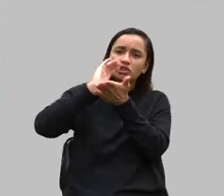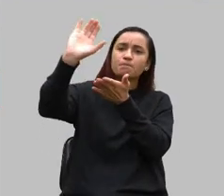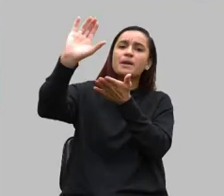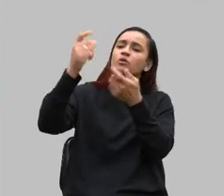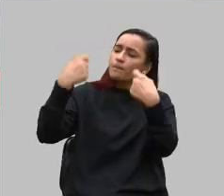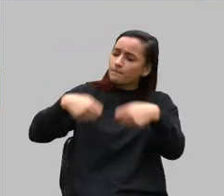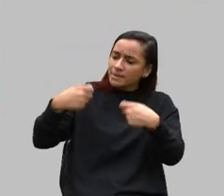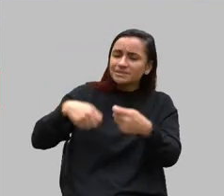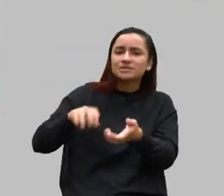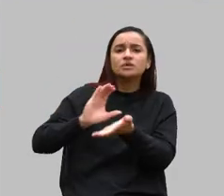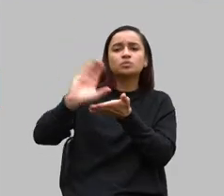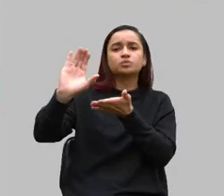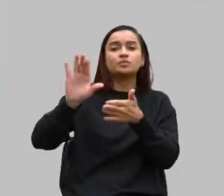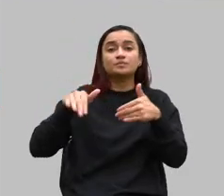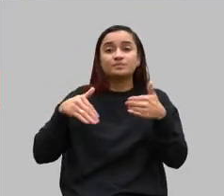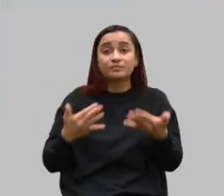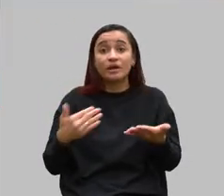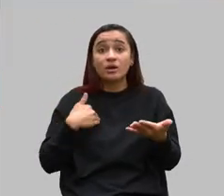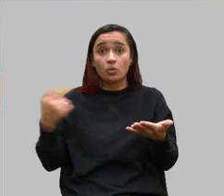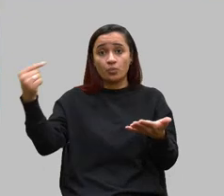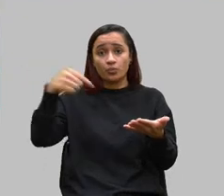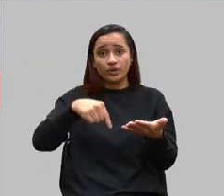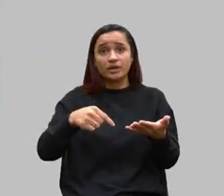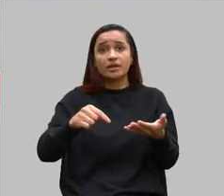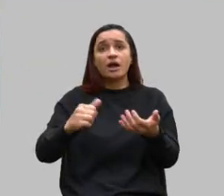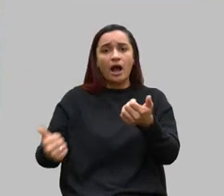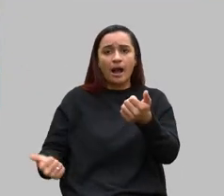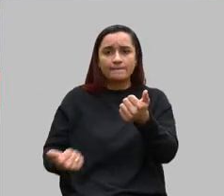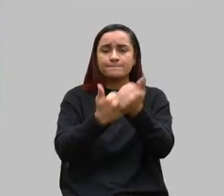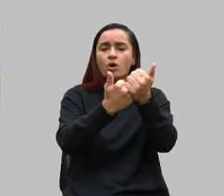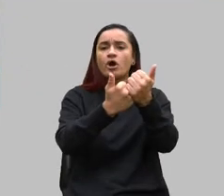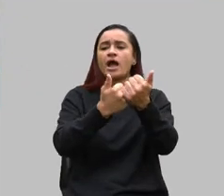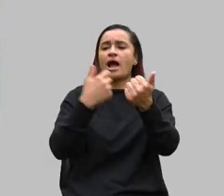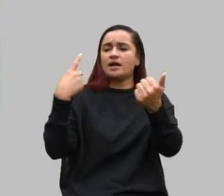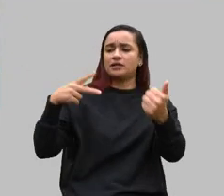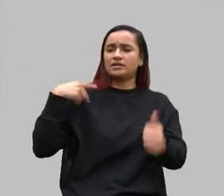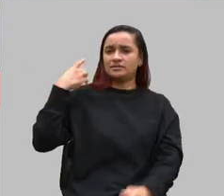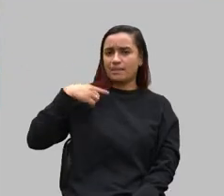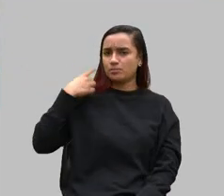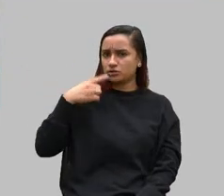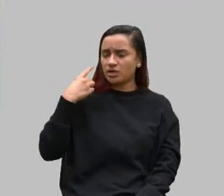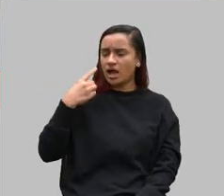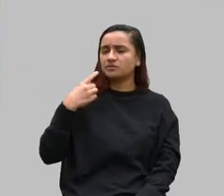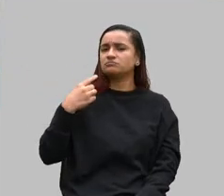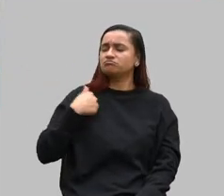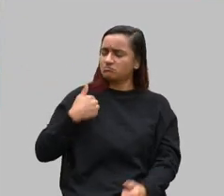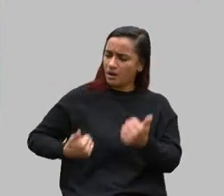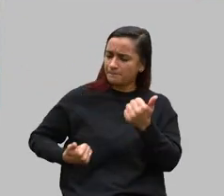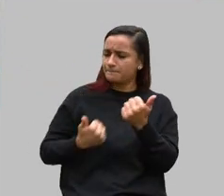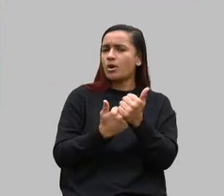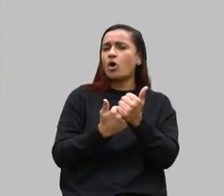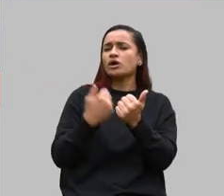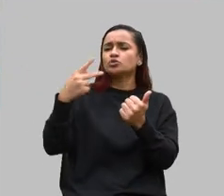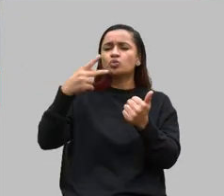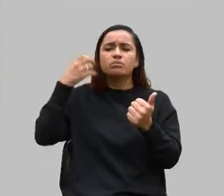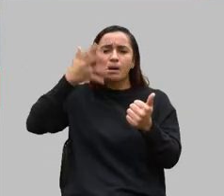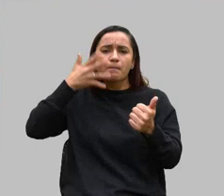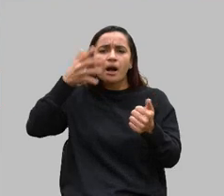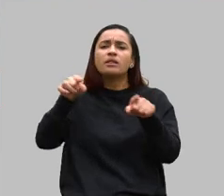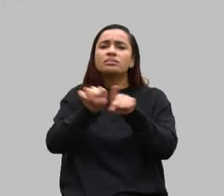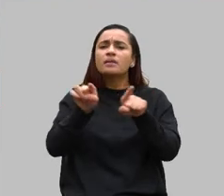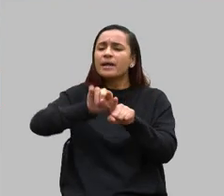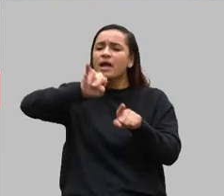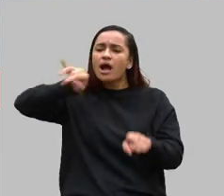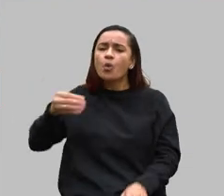Tribuna para endossar as palavras da nossa deputada Para apoiá-la apoiar essa oportunidade dos